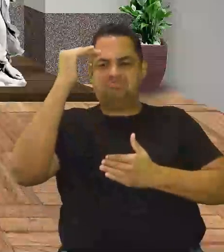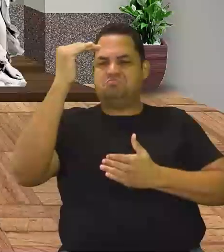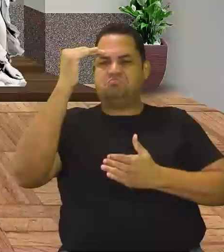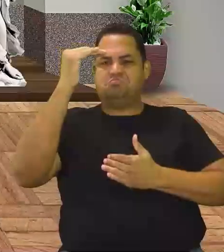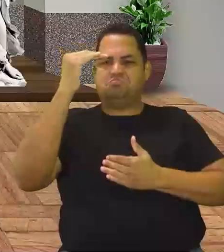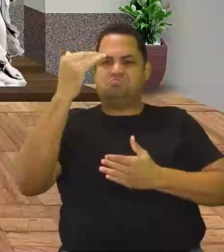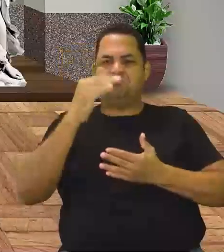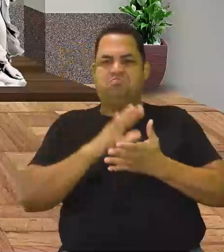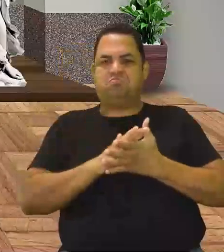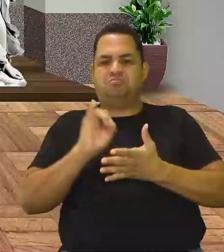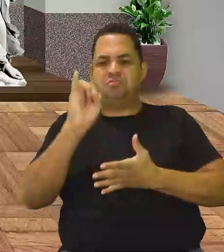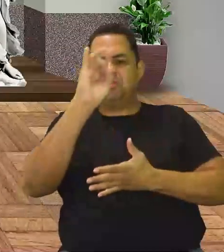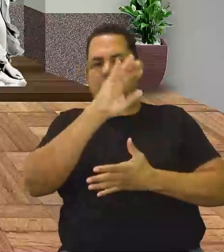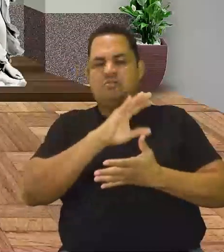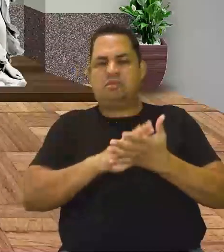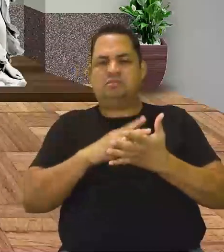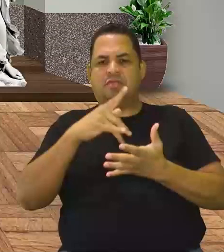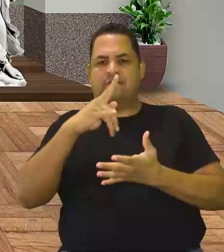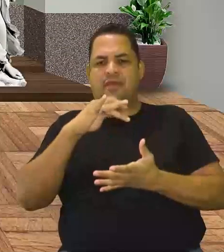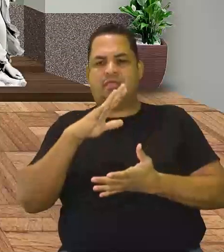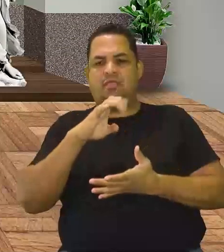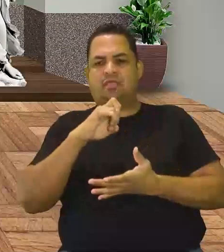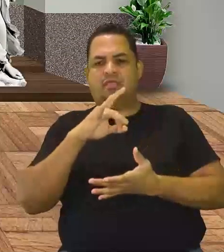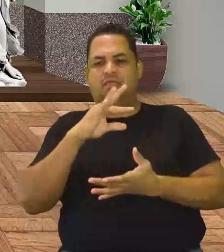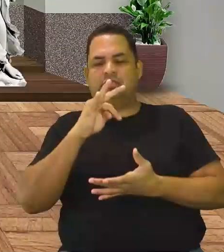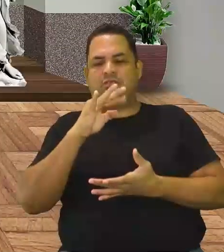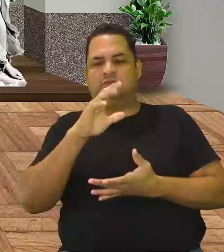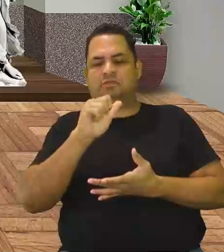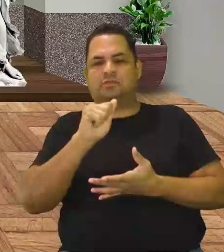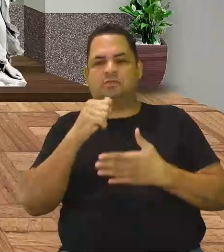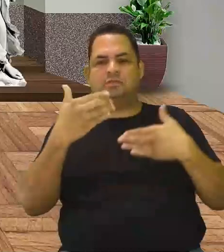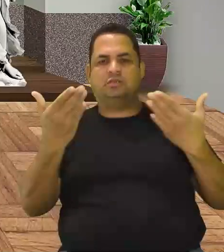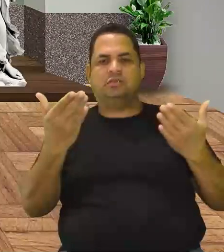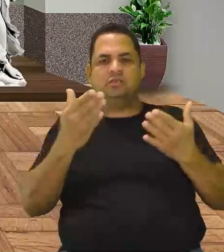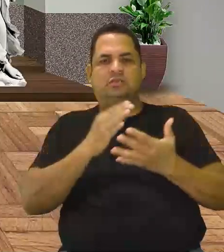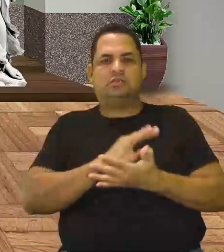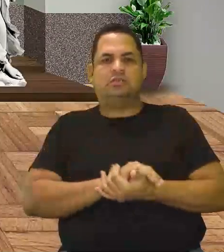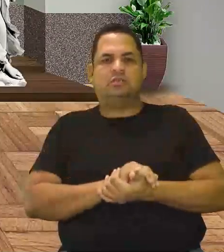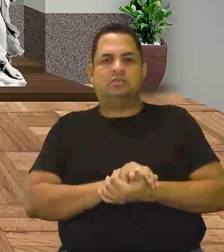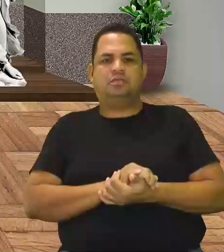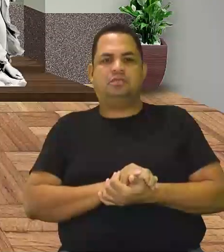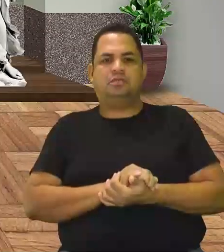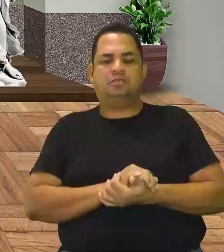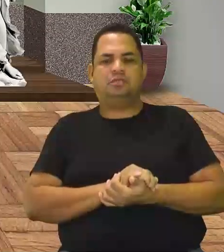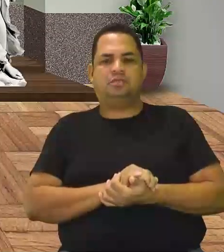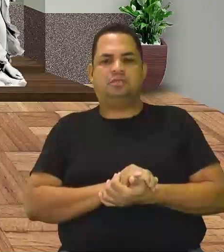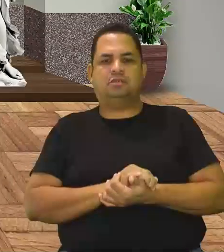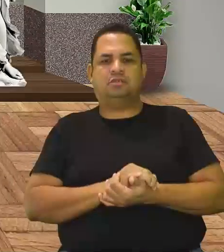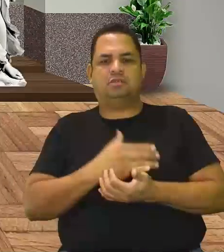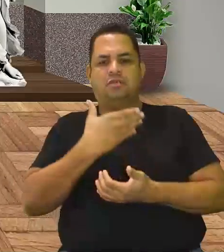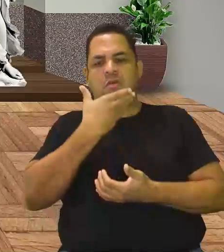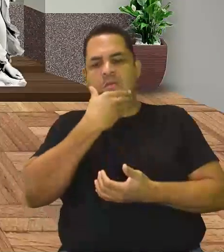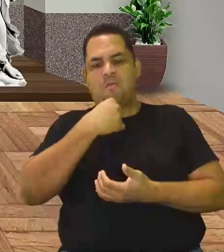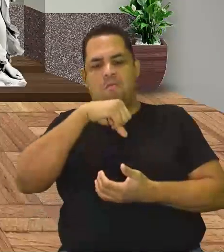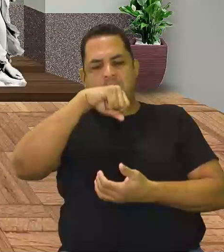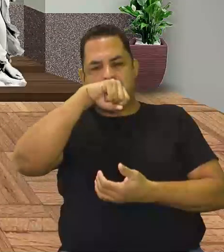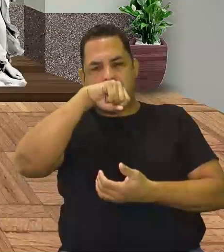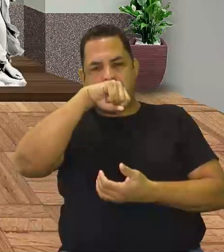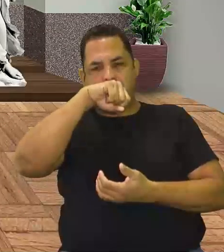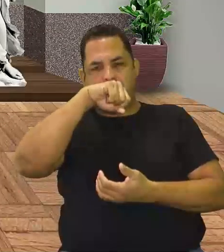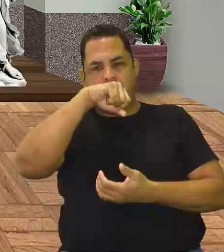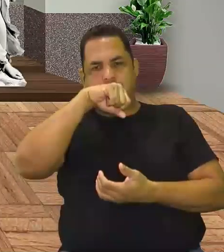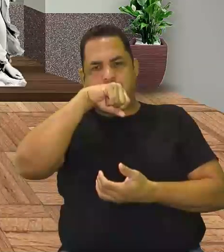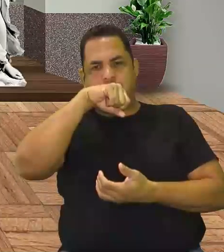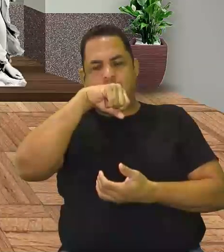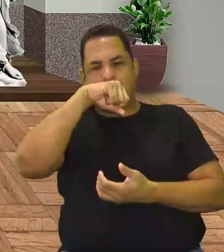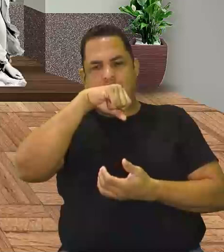imagem paternalista, uma imagem de que seria o Getúlio Vargas o pai dos pobres. O